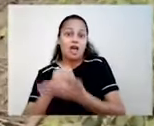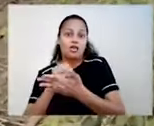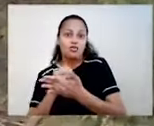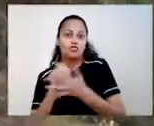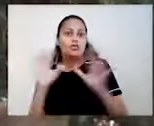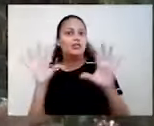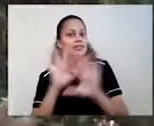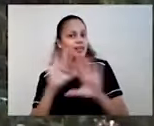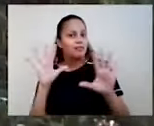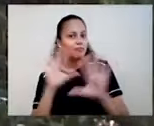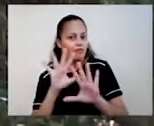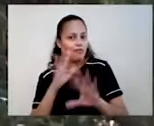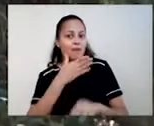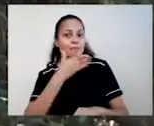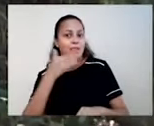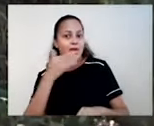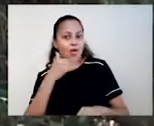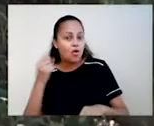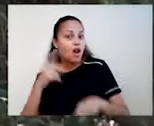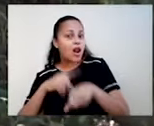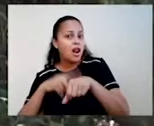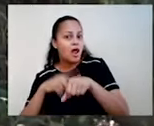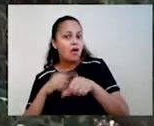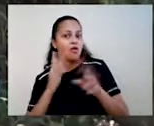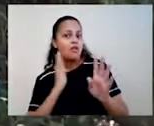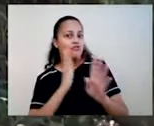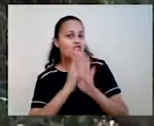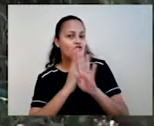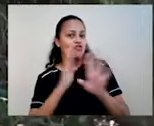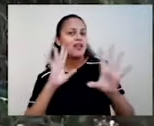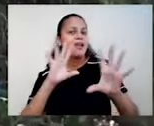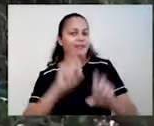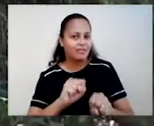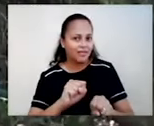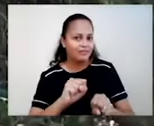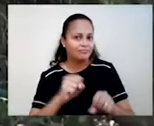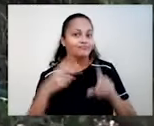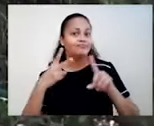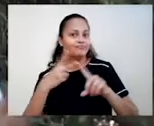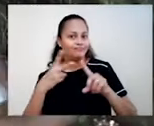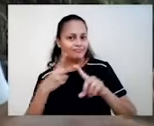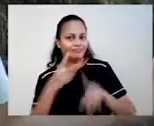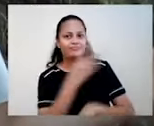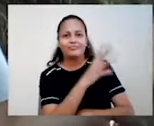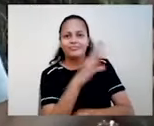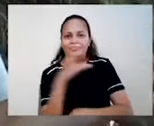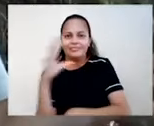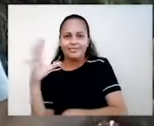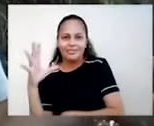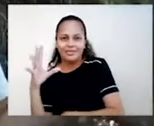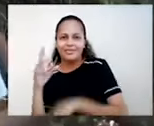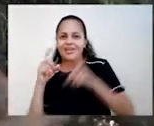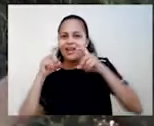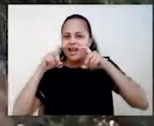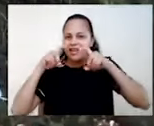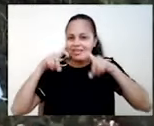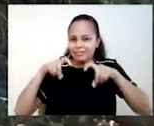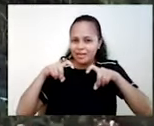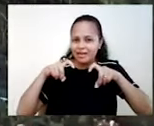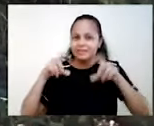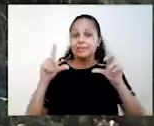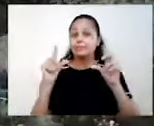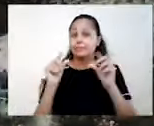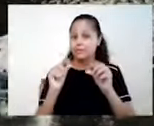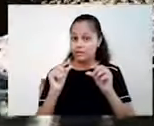ajuda a onça a se camuflar melhor no momento de caçar. E outro fator é que, geralmente, em áreas florestais, as presas